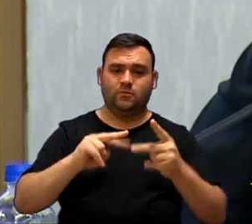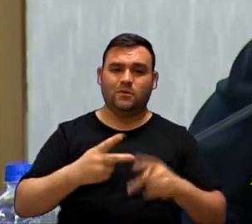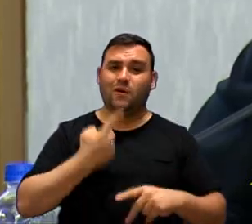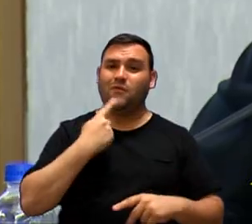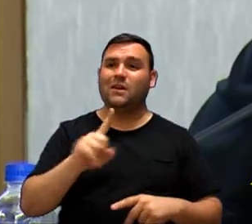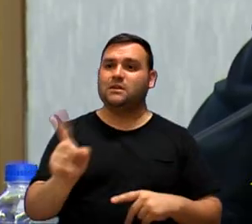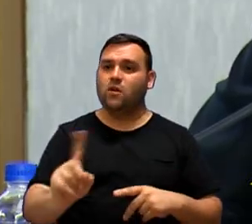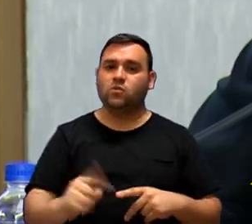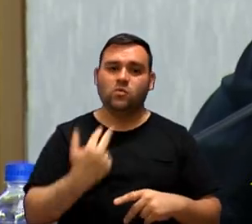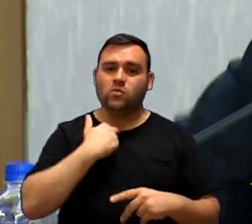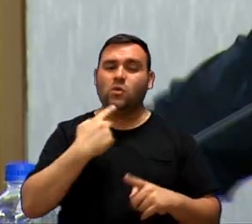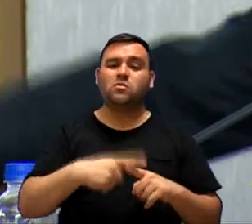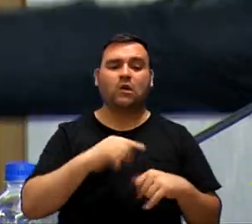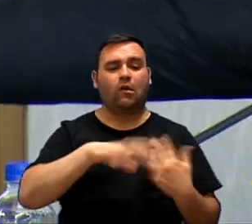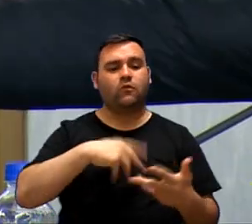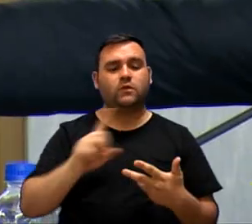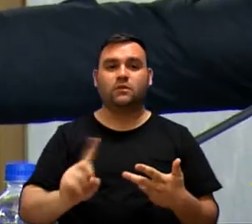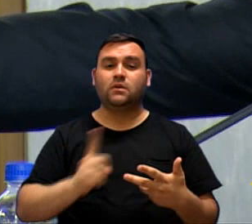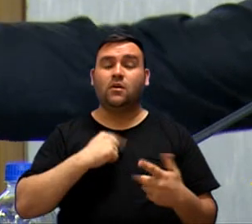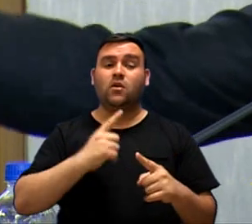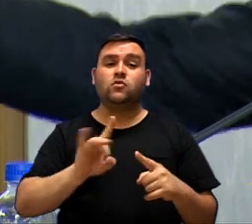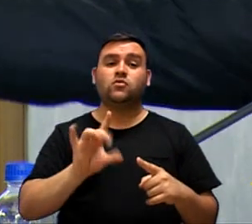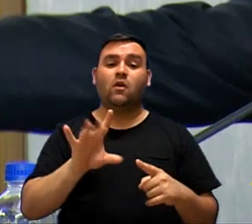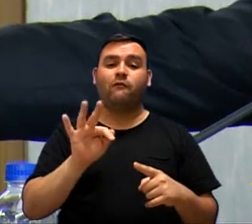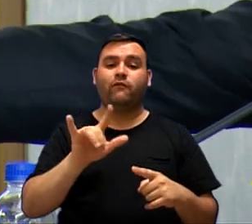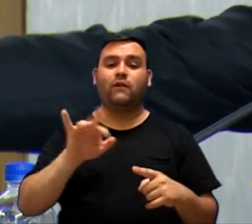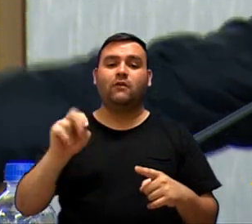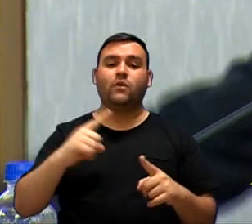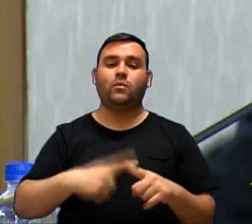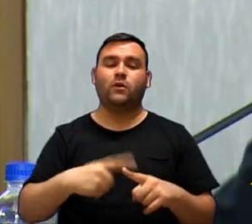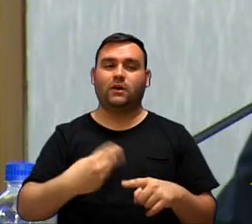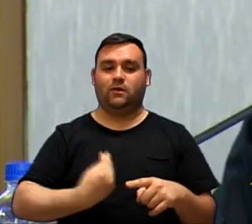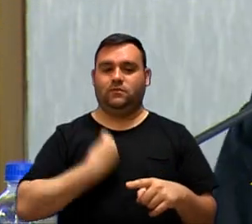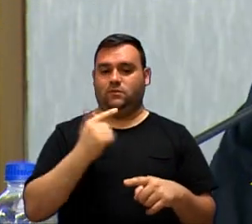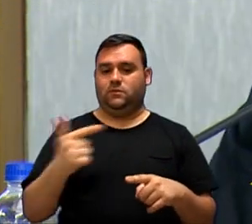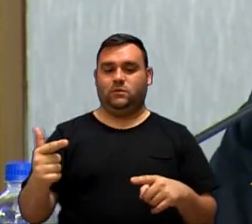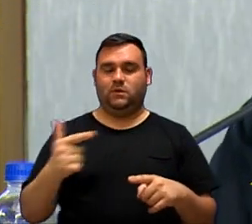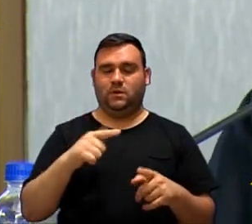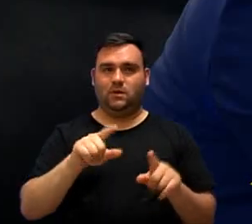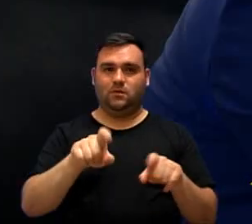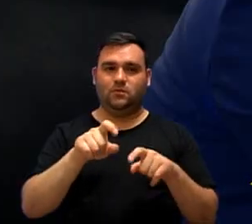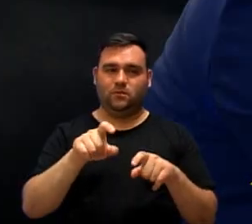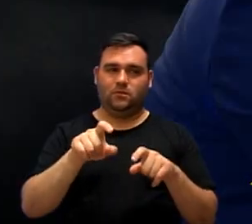falei não para todo mundo para não virar bagunça. Eu só abri o do Flávio porque ele não estava aqui, Flávio, eu estava fazendo ainda.